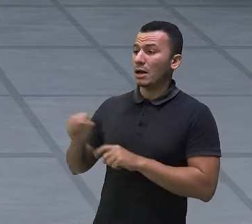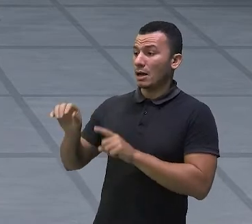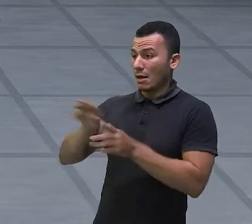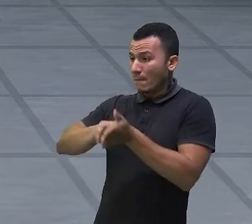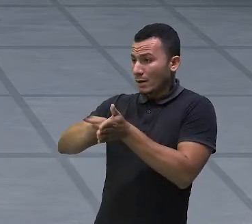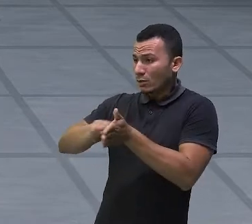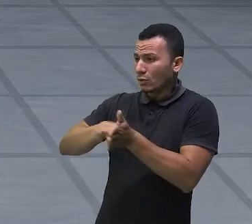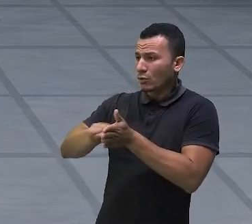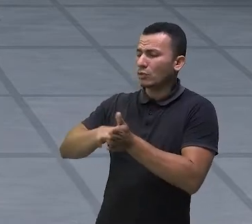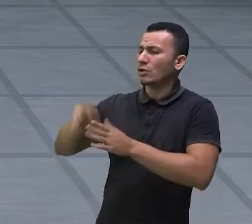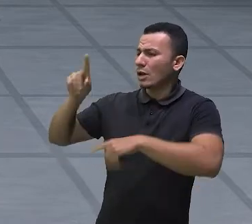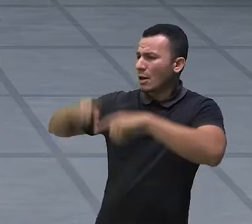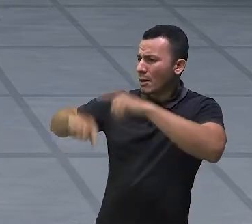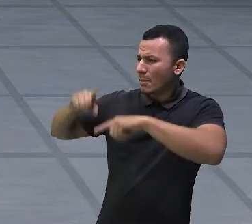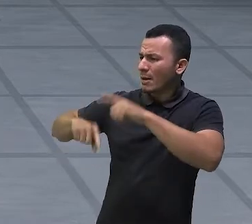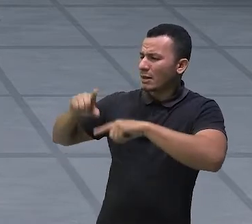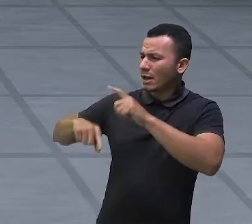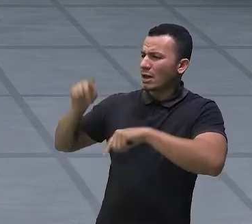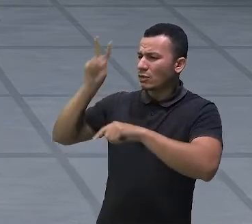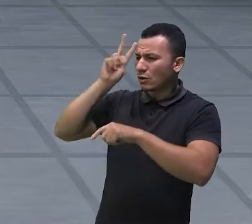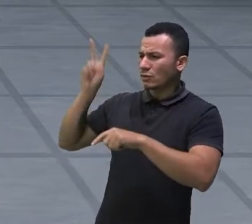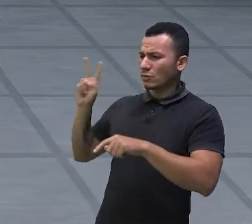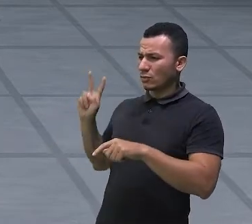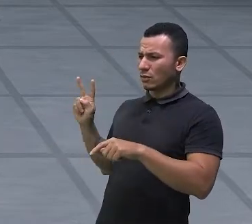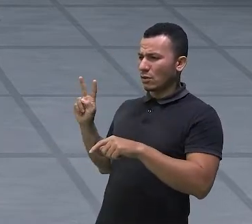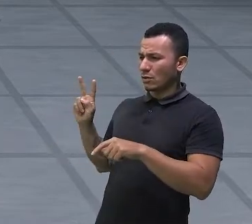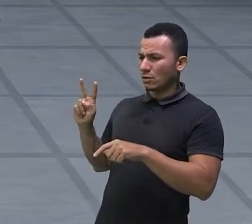metodologia materialista histórico.